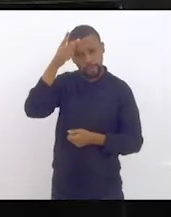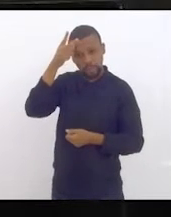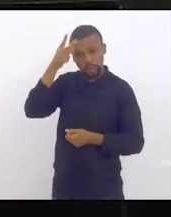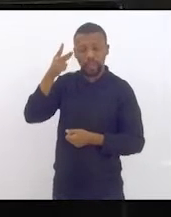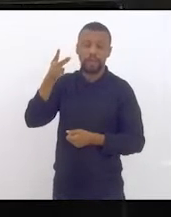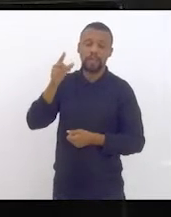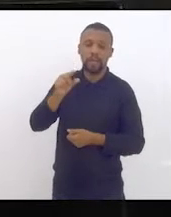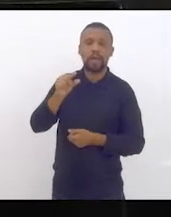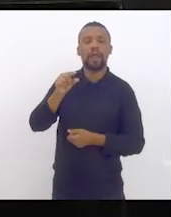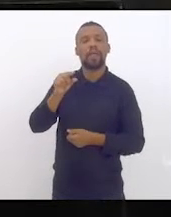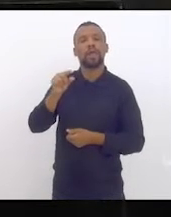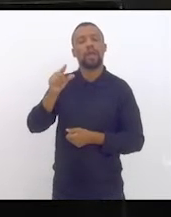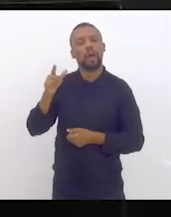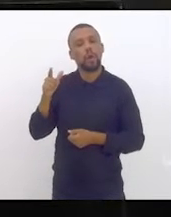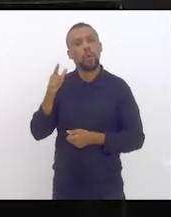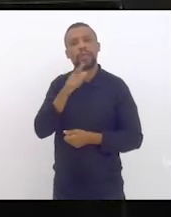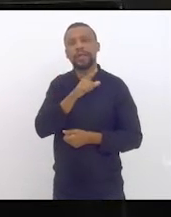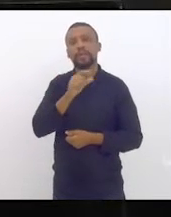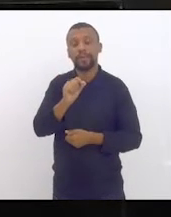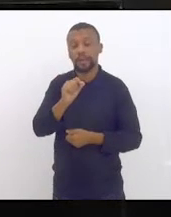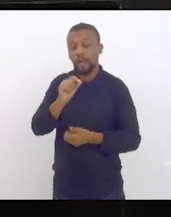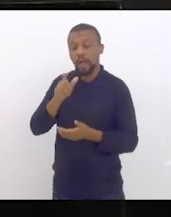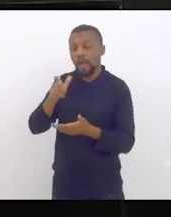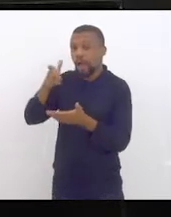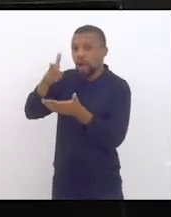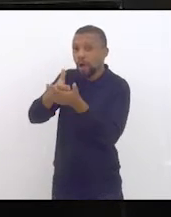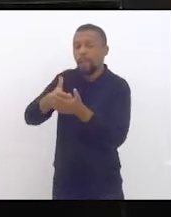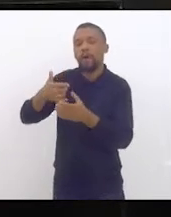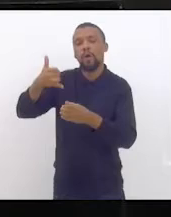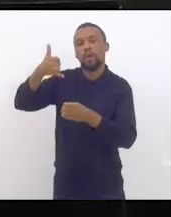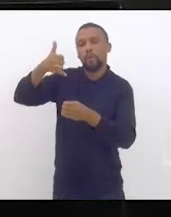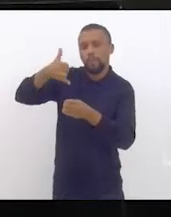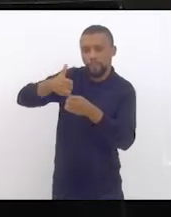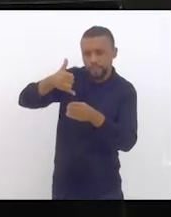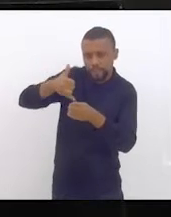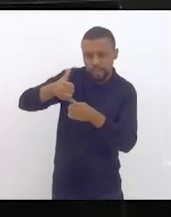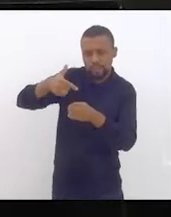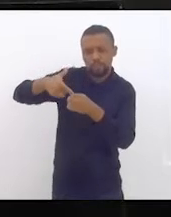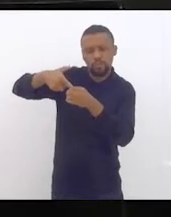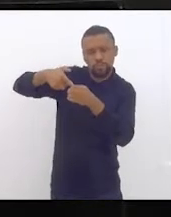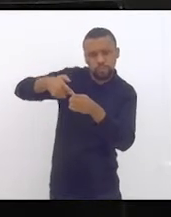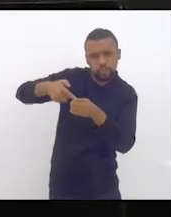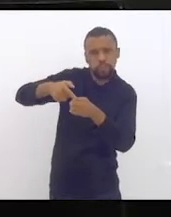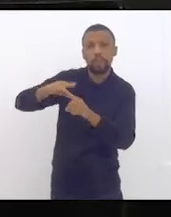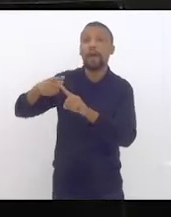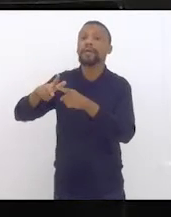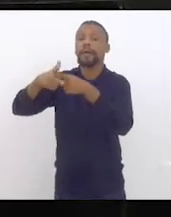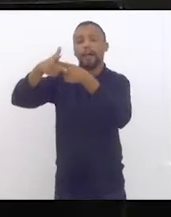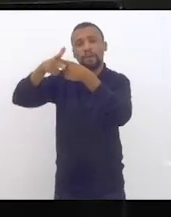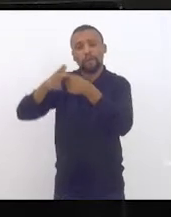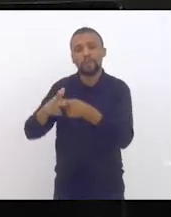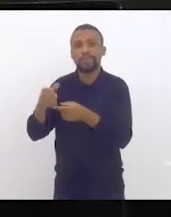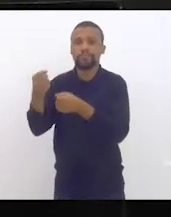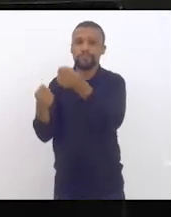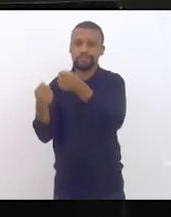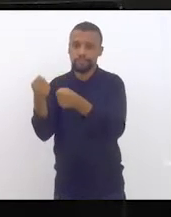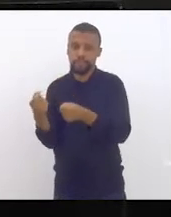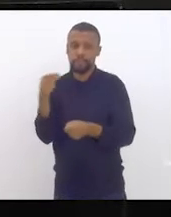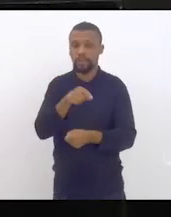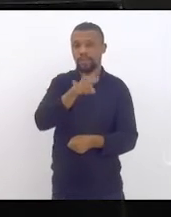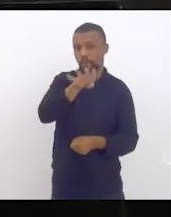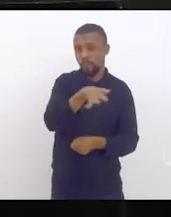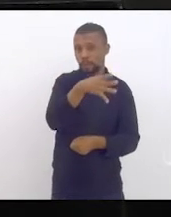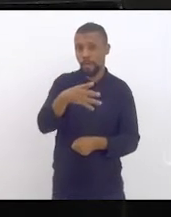além de tudo isso com o combustível e a manutenção dos veículos que ficou com o proex